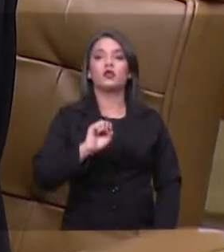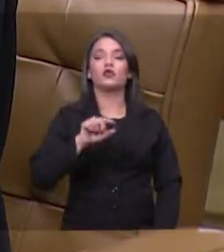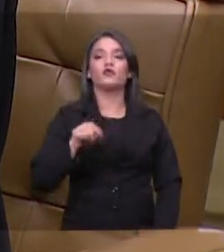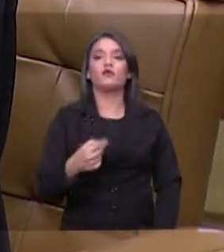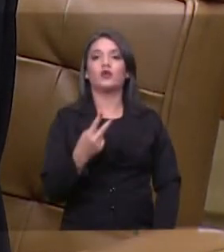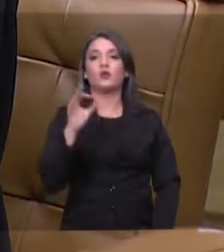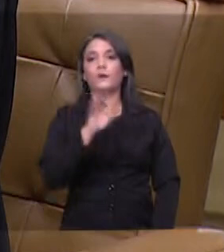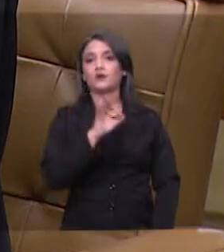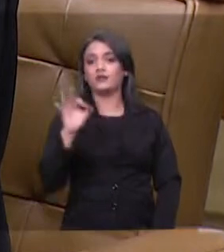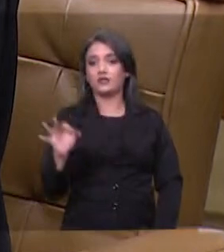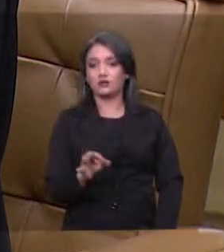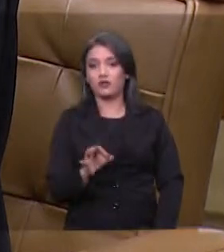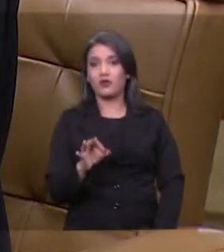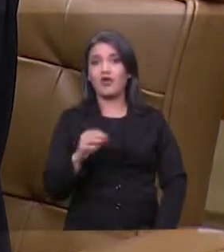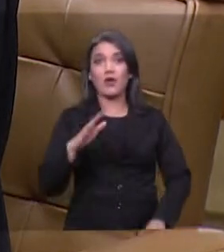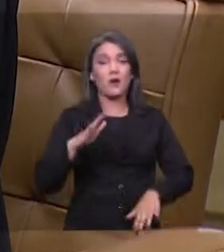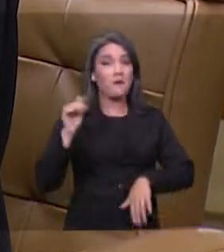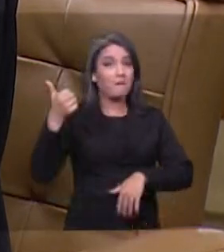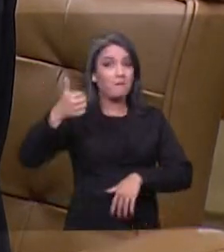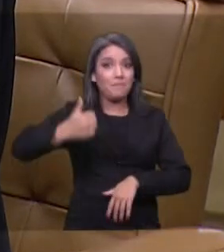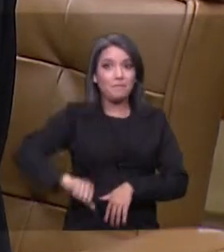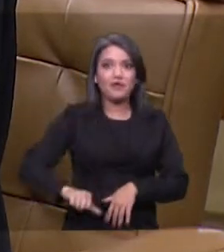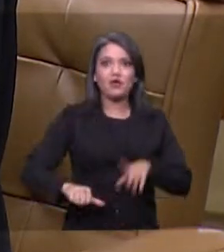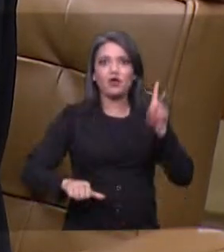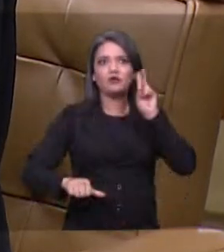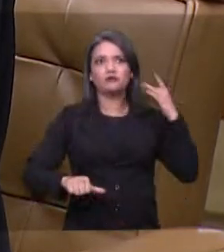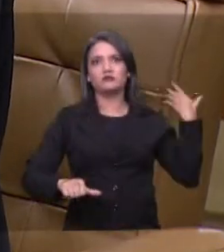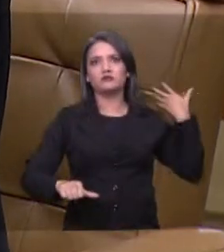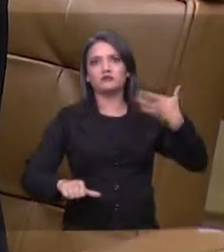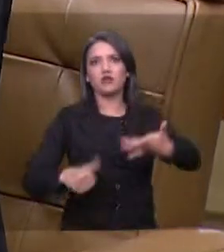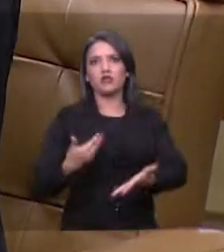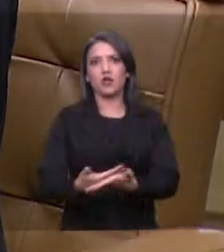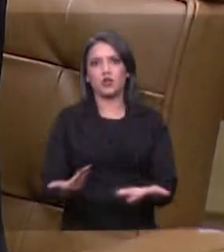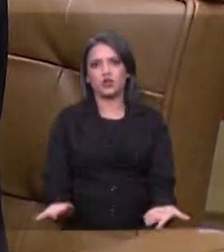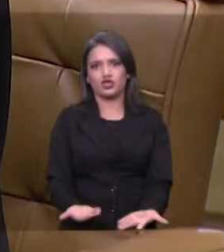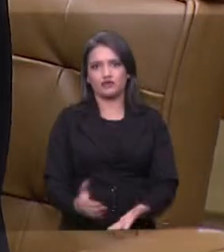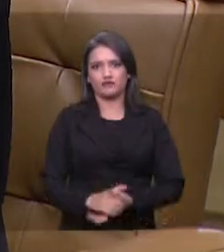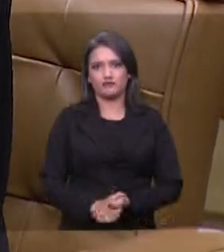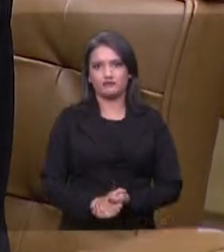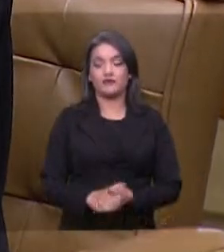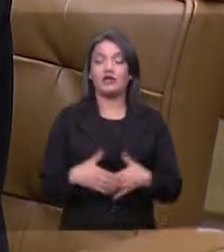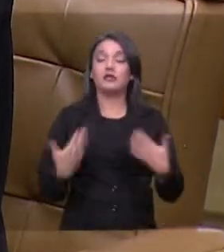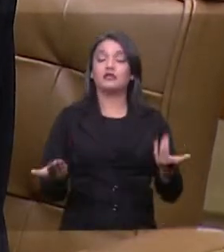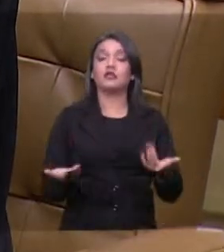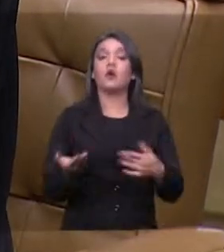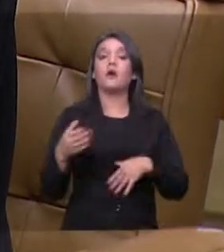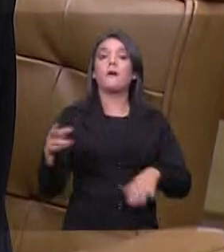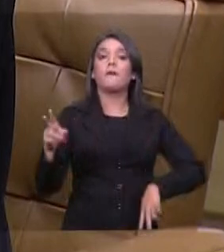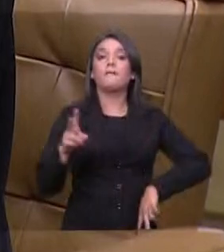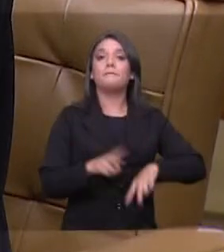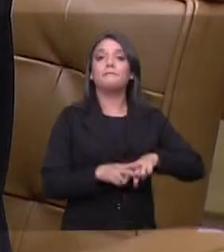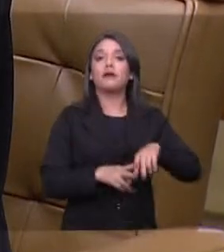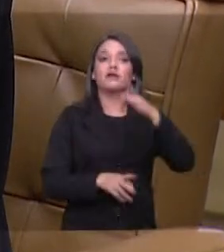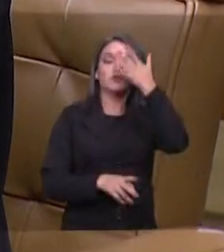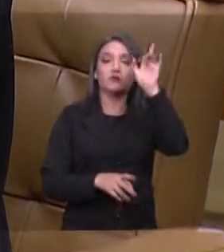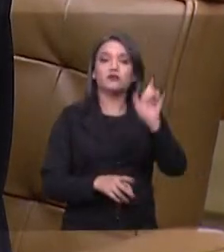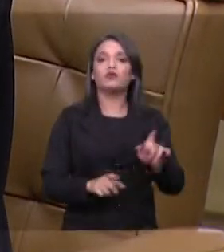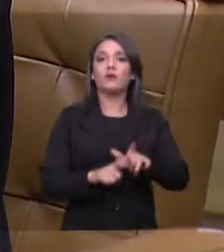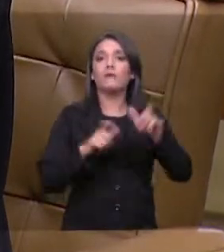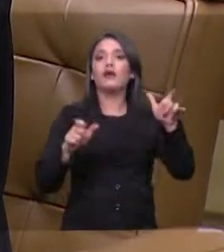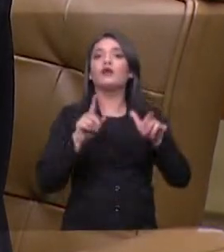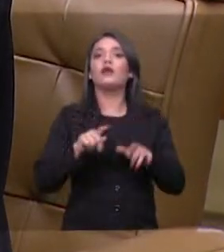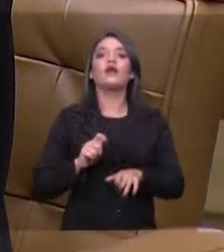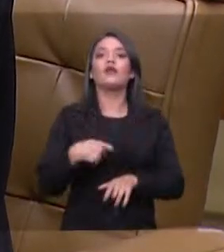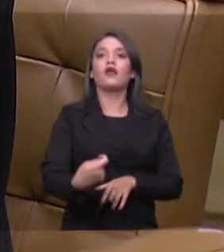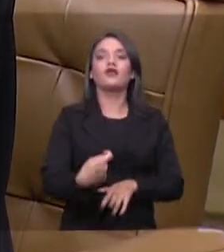68,2%, o mais elevado da série histórica disponível. A maioria dos presos, portanto, é constituída por jovens